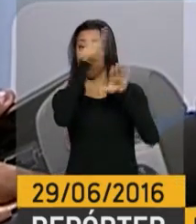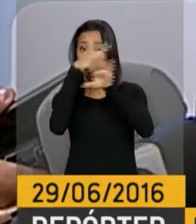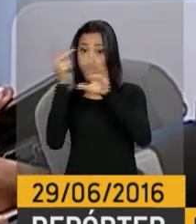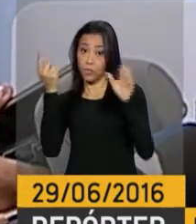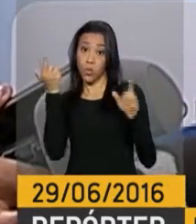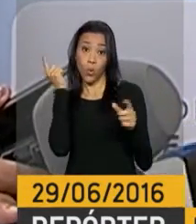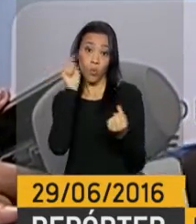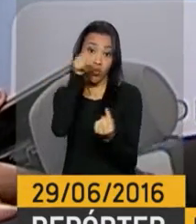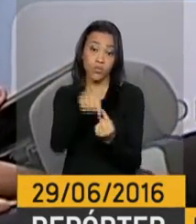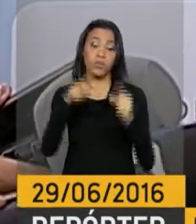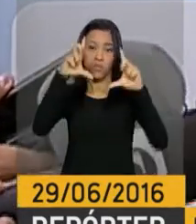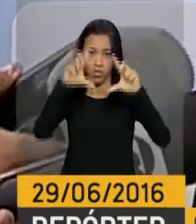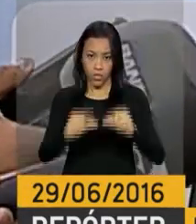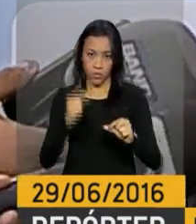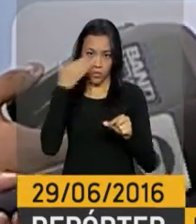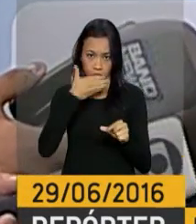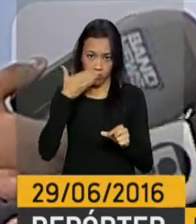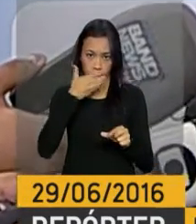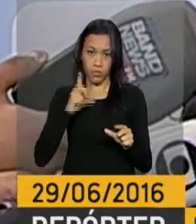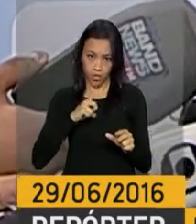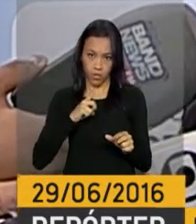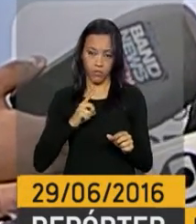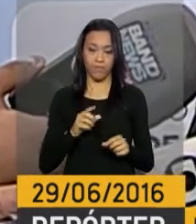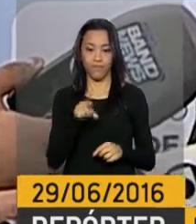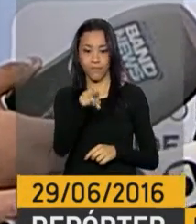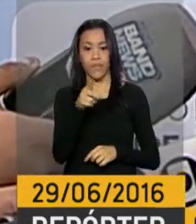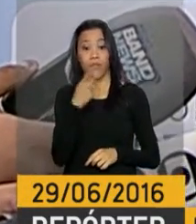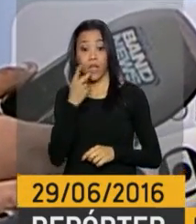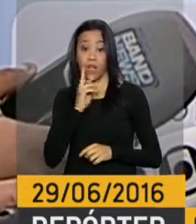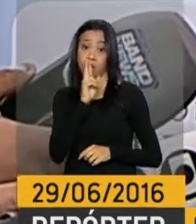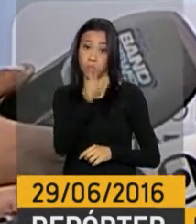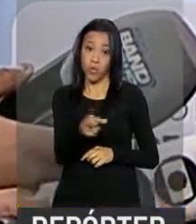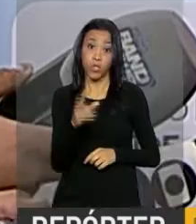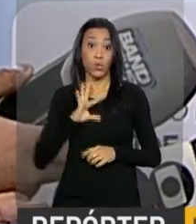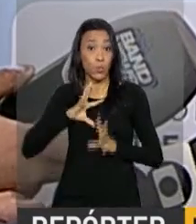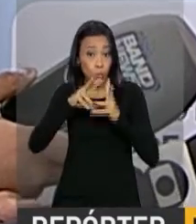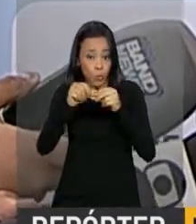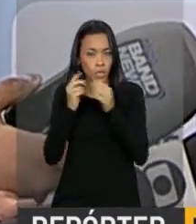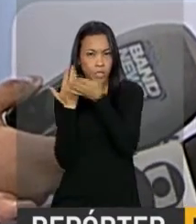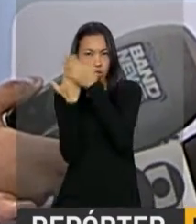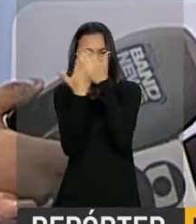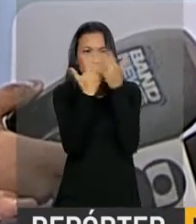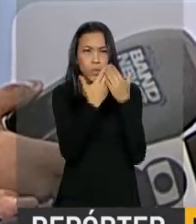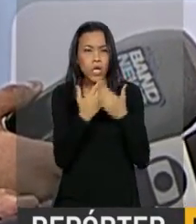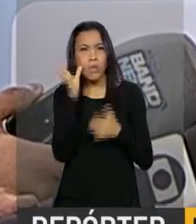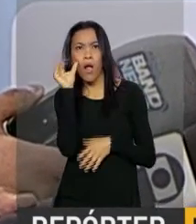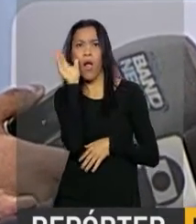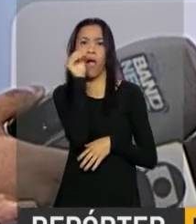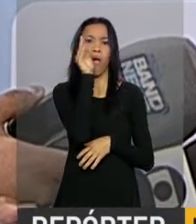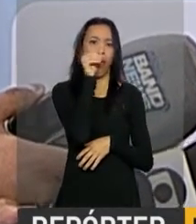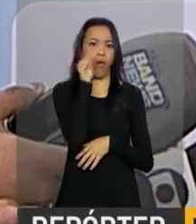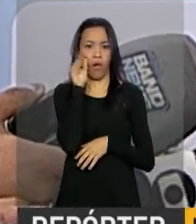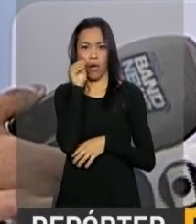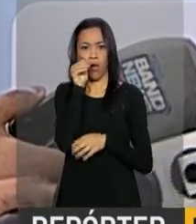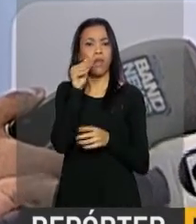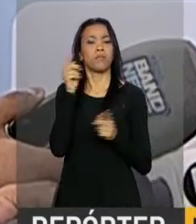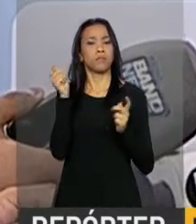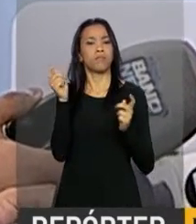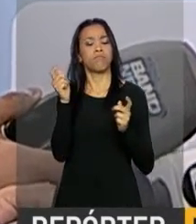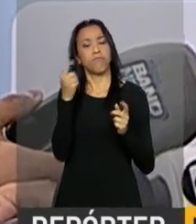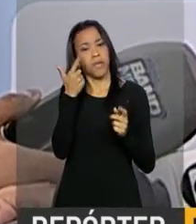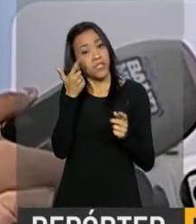do açúcar que possam ser adotadas aqui? Tudo isso está sendo estudado, né, para que a gente possa estabelecer uma